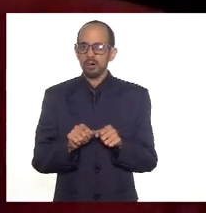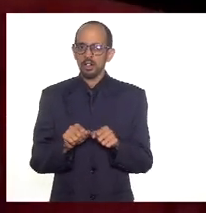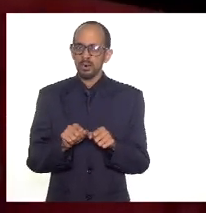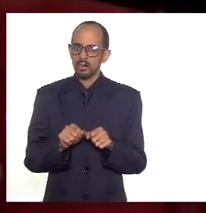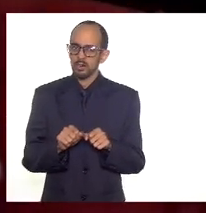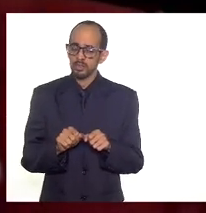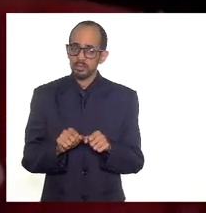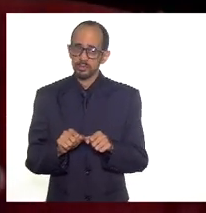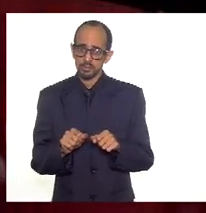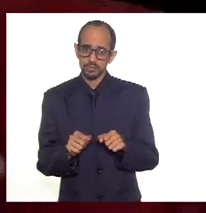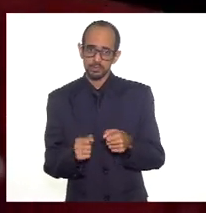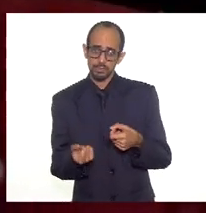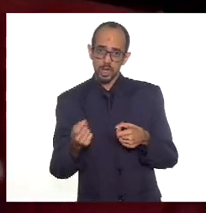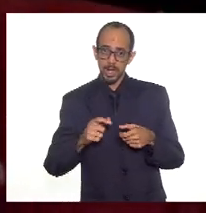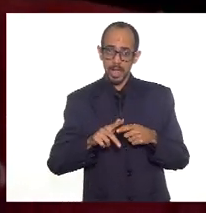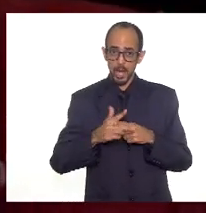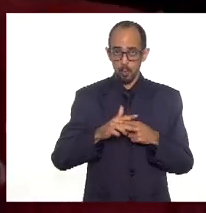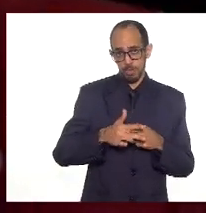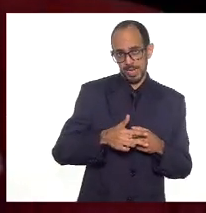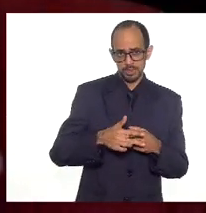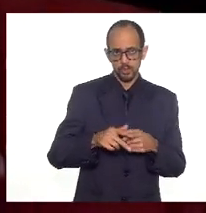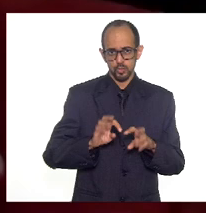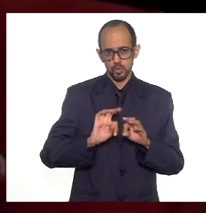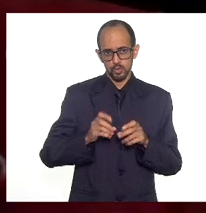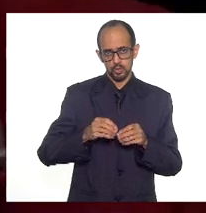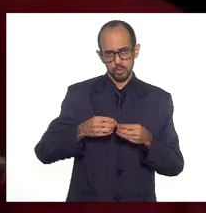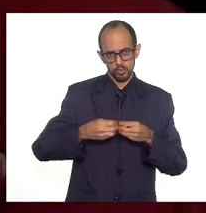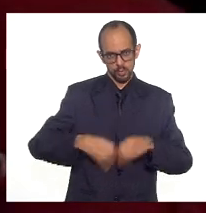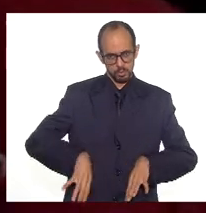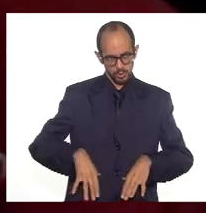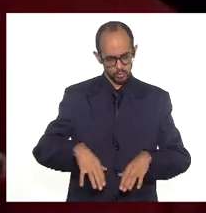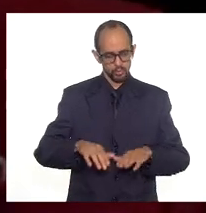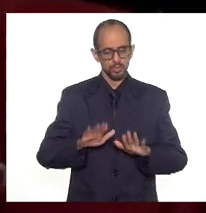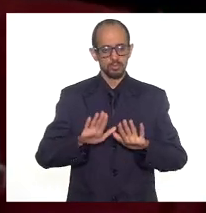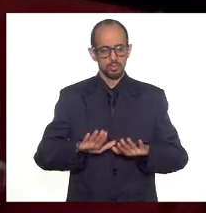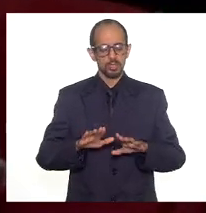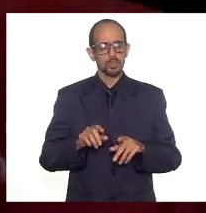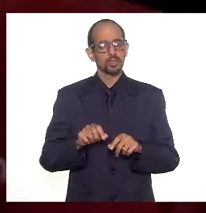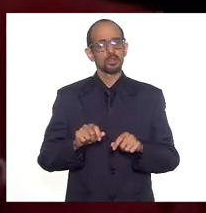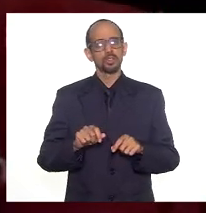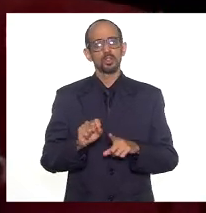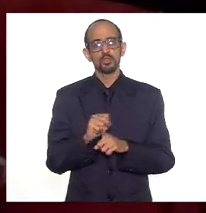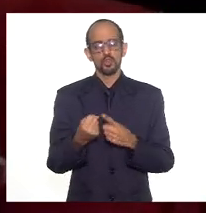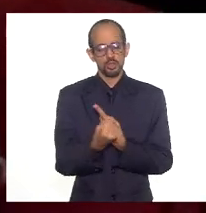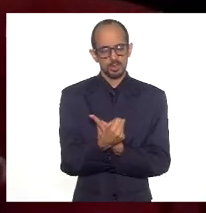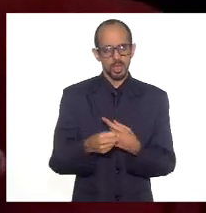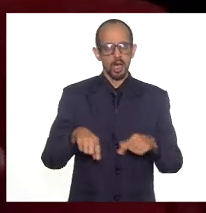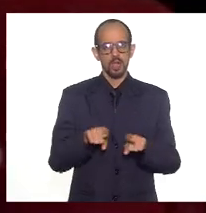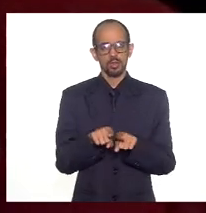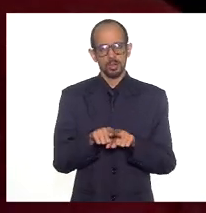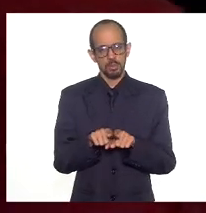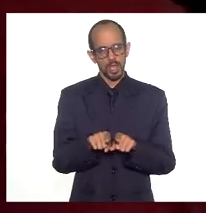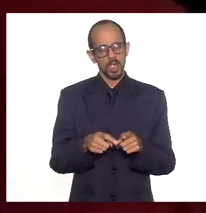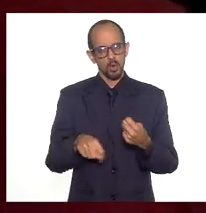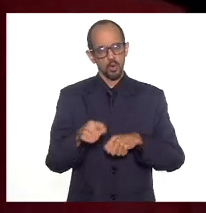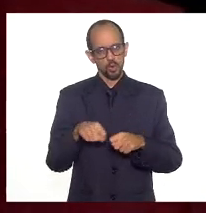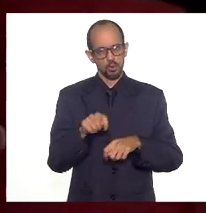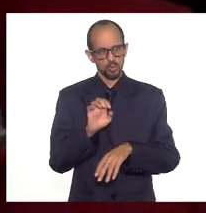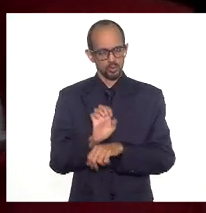do ponto de vista social, que é muito grande, e do ponto de vista também do desenvolvimento econômico do nosso